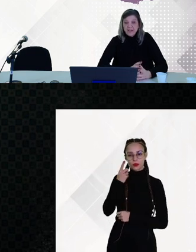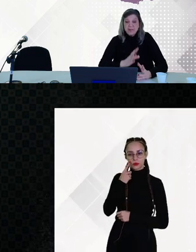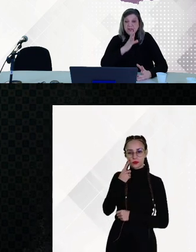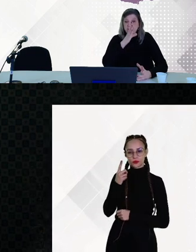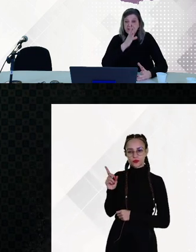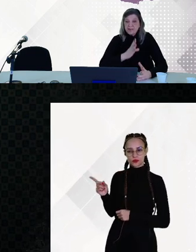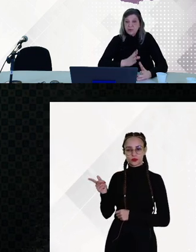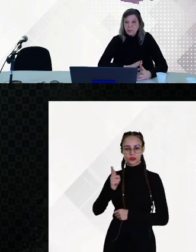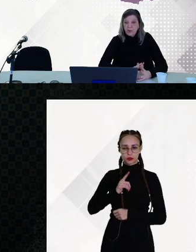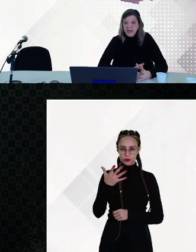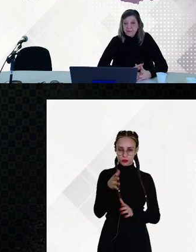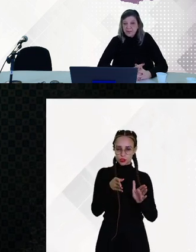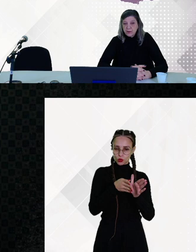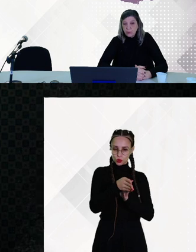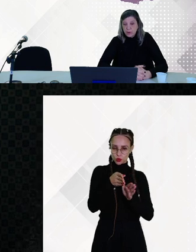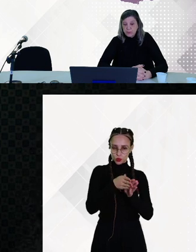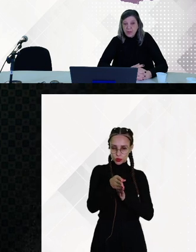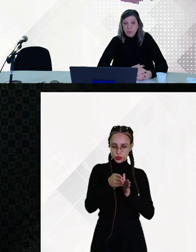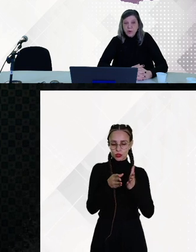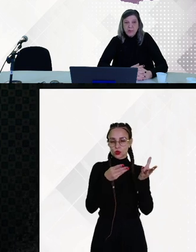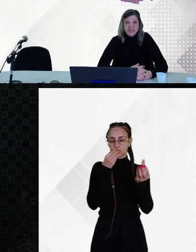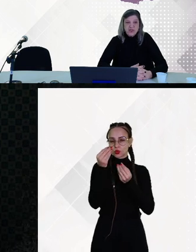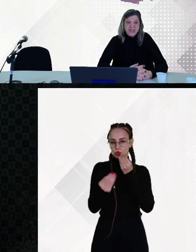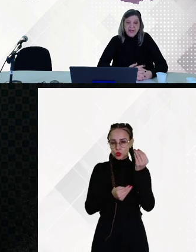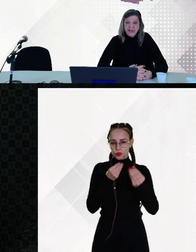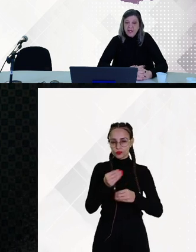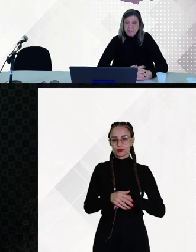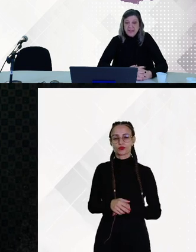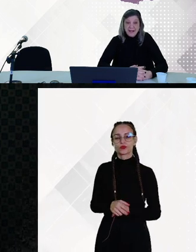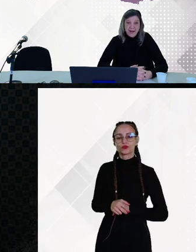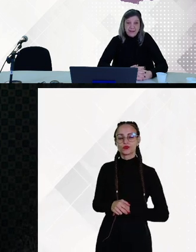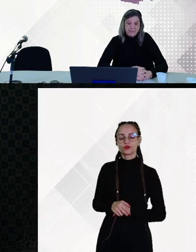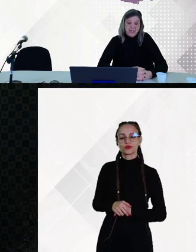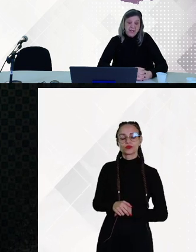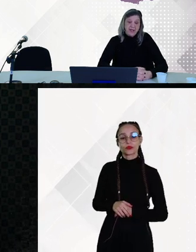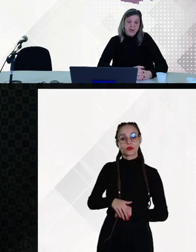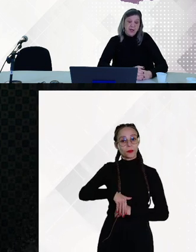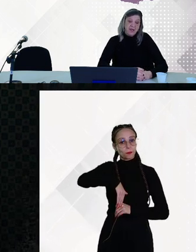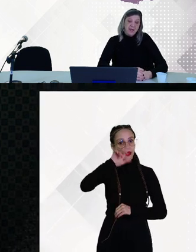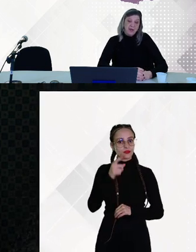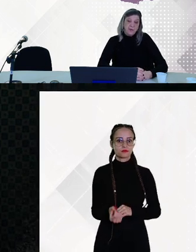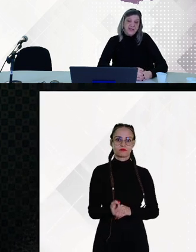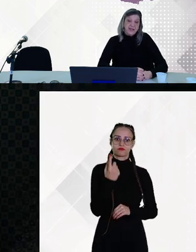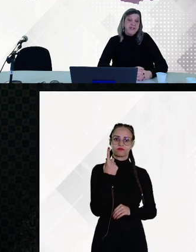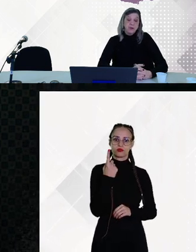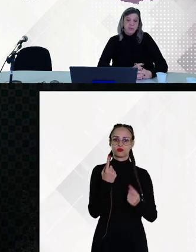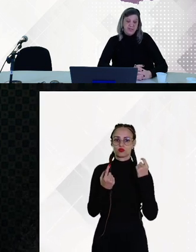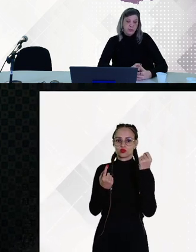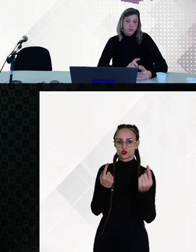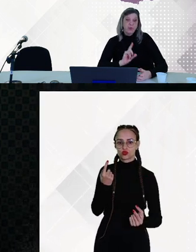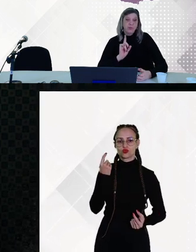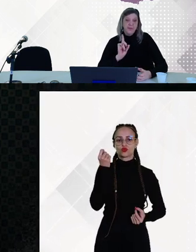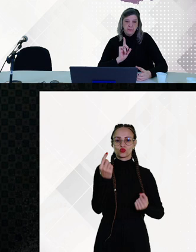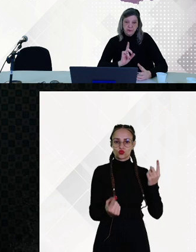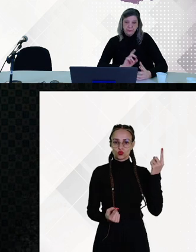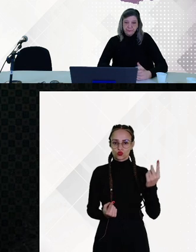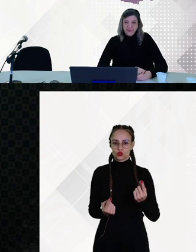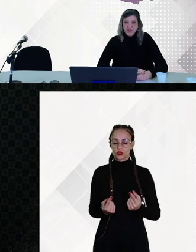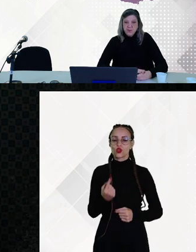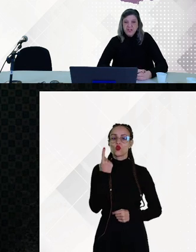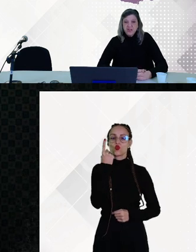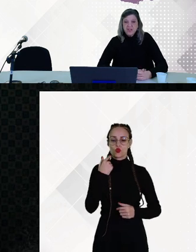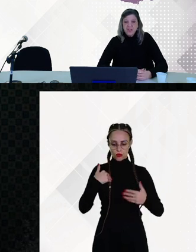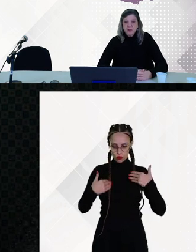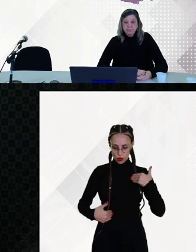é mais ou menos a orientação topográfica do corpo. Então, a monoplegia, ela é mais rara, ela cometeria, por exemplo, um membro.